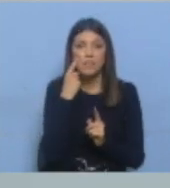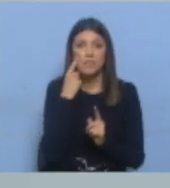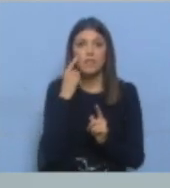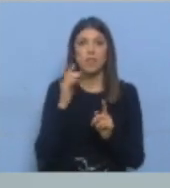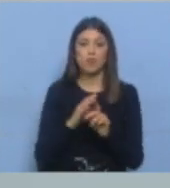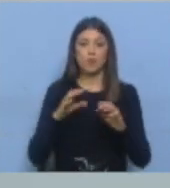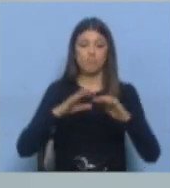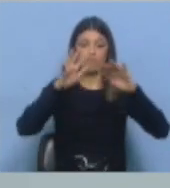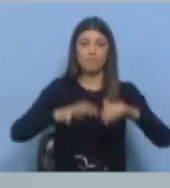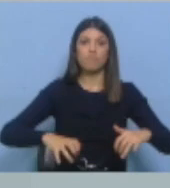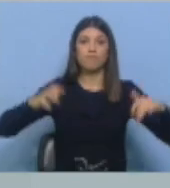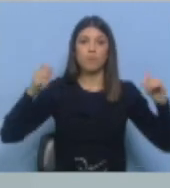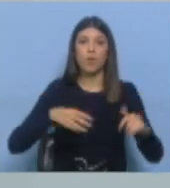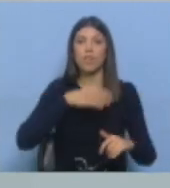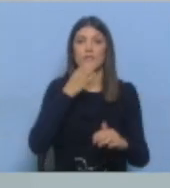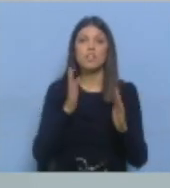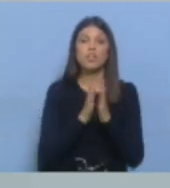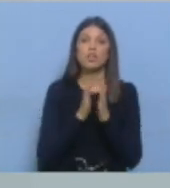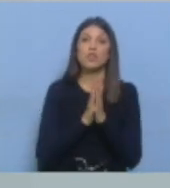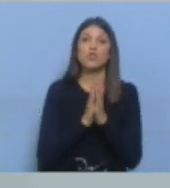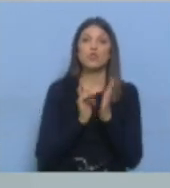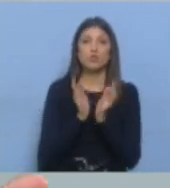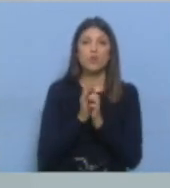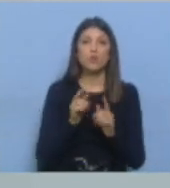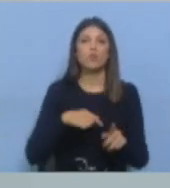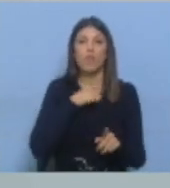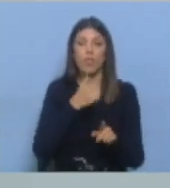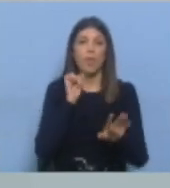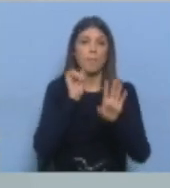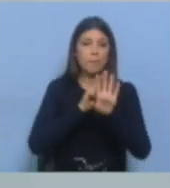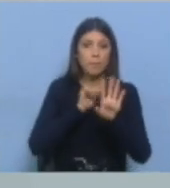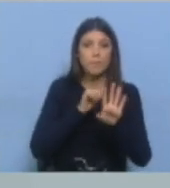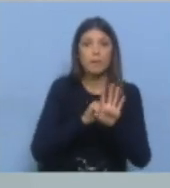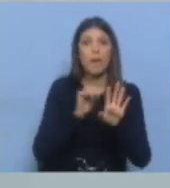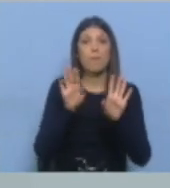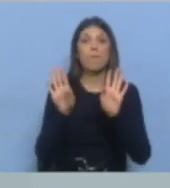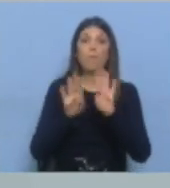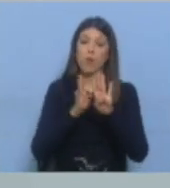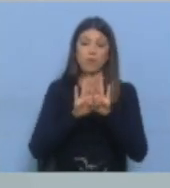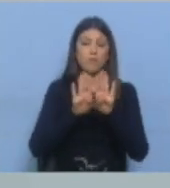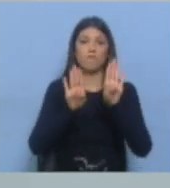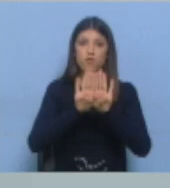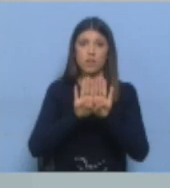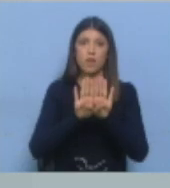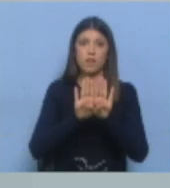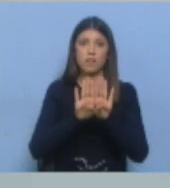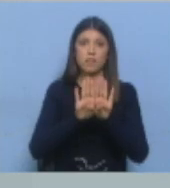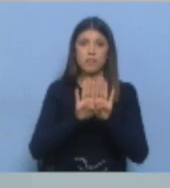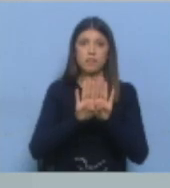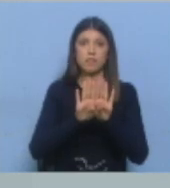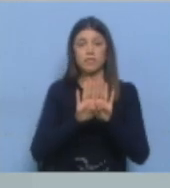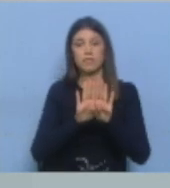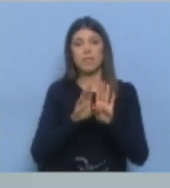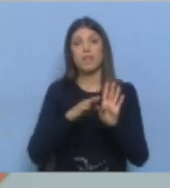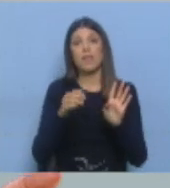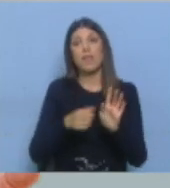mesmo, que Jesus estava insistentemente a bater à porta e a porta estava fechada e a gente achava que era para entrar na Igreja e